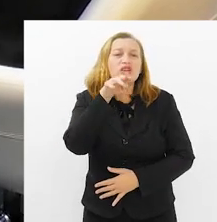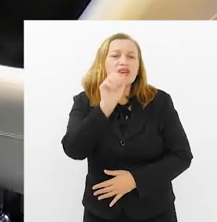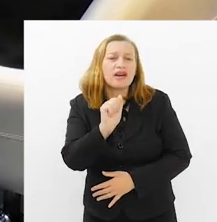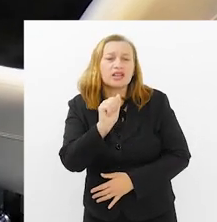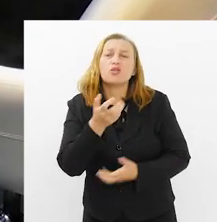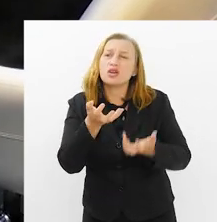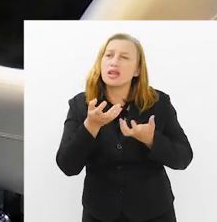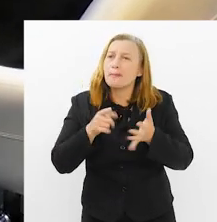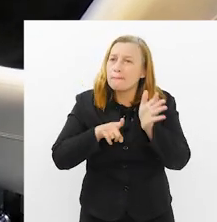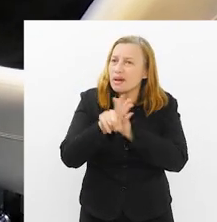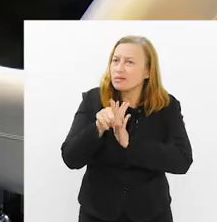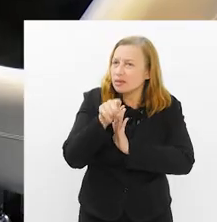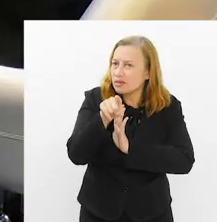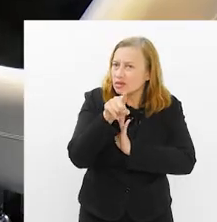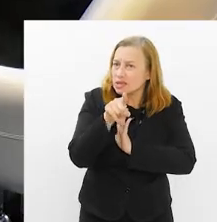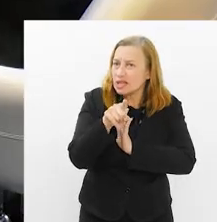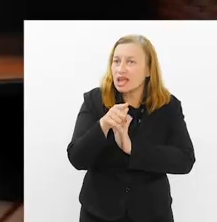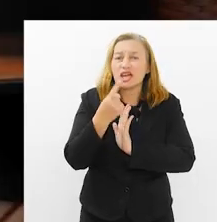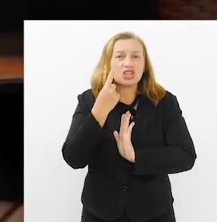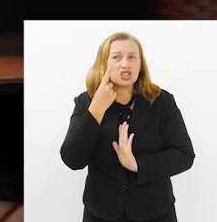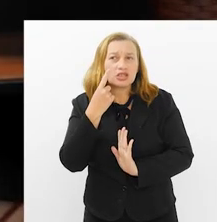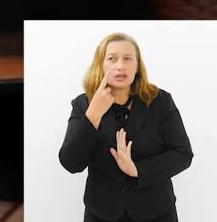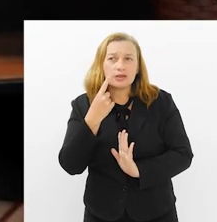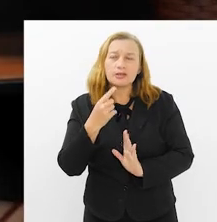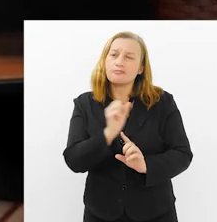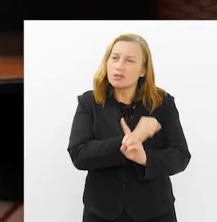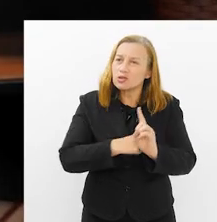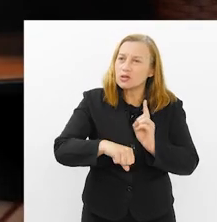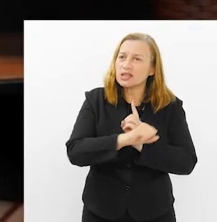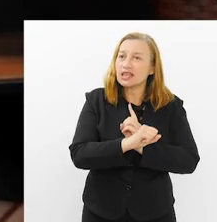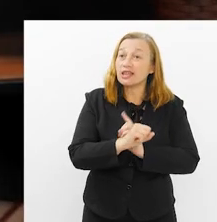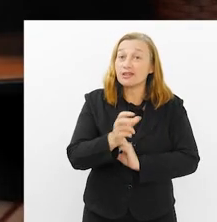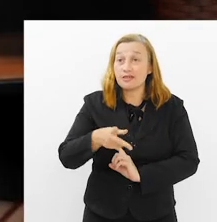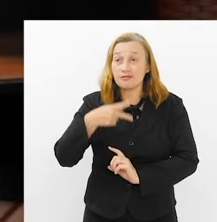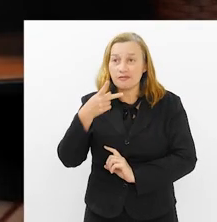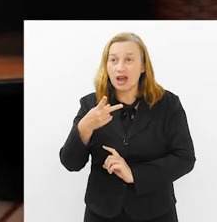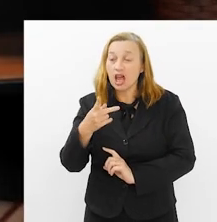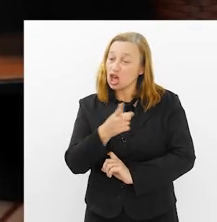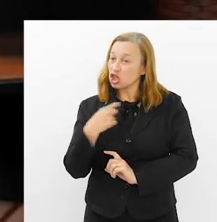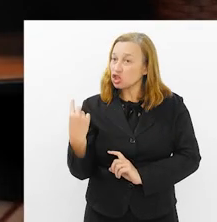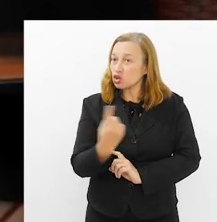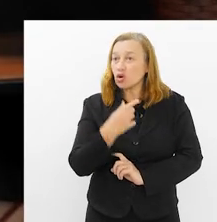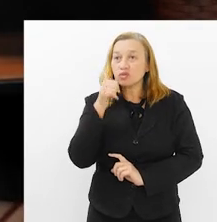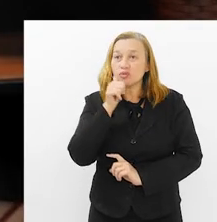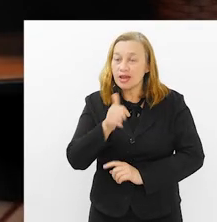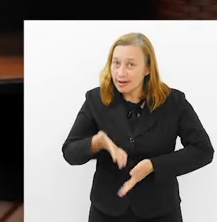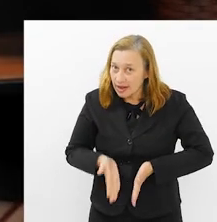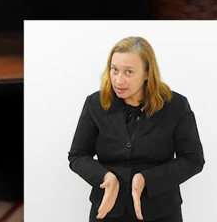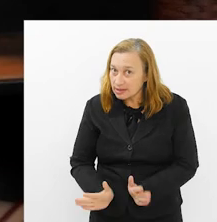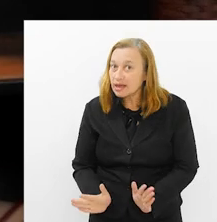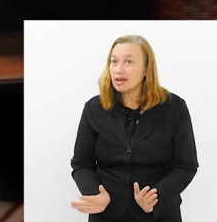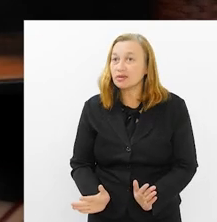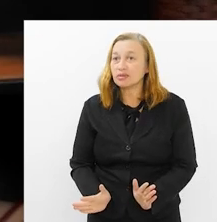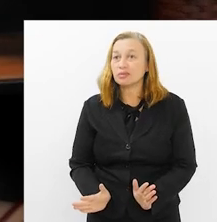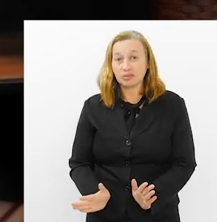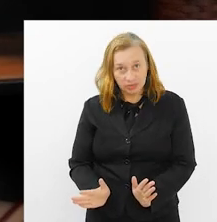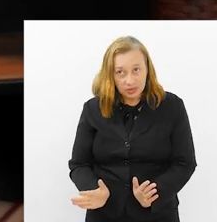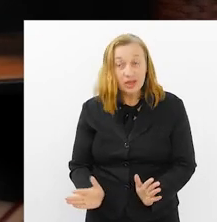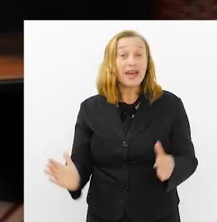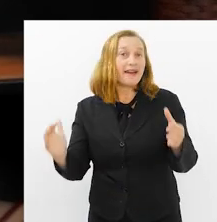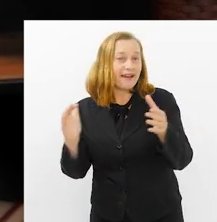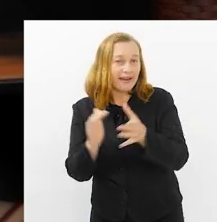queria perguntar para você, a gente vem de uma sociedade que fala que nós mulheres nascemos